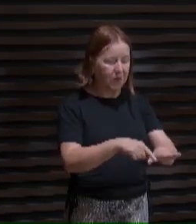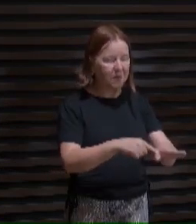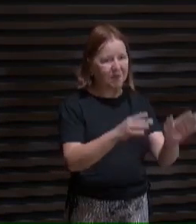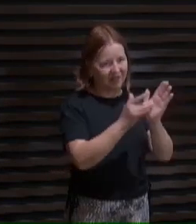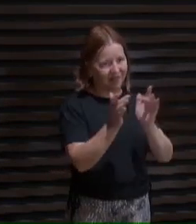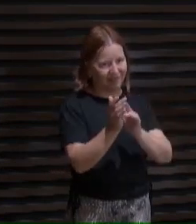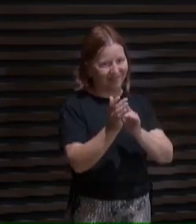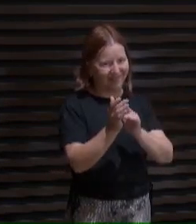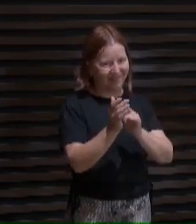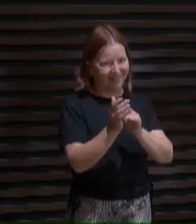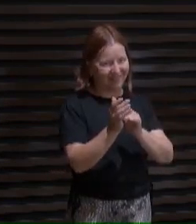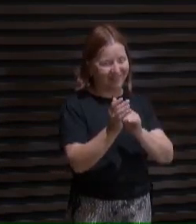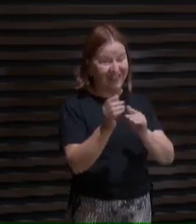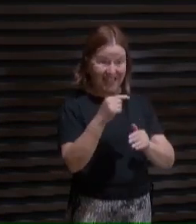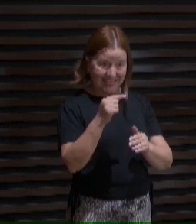curou.